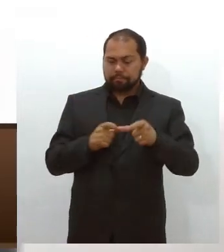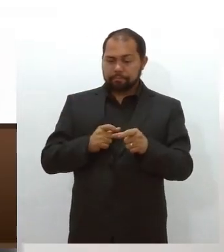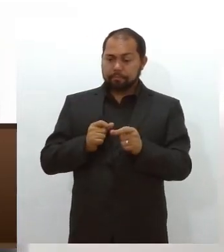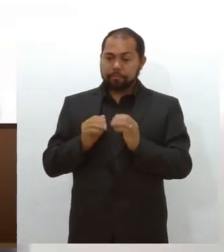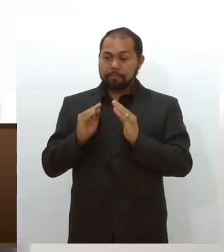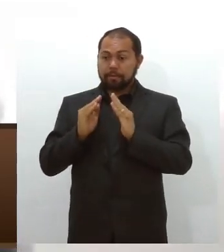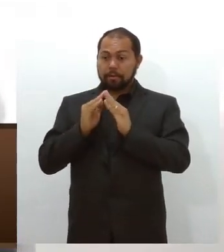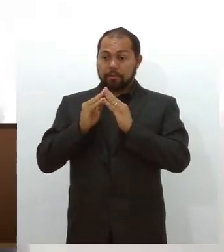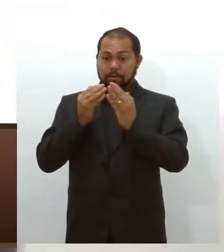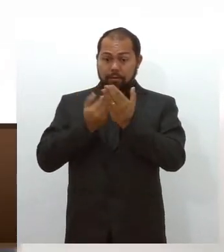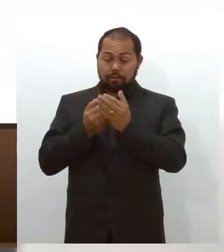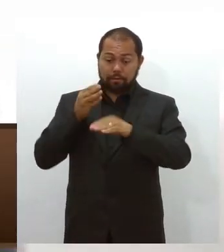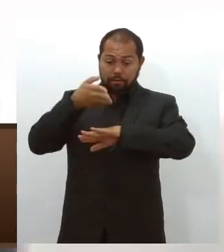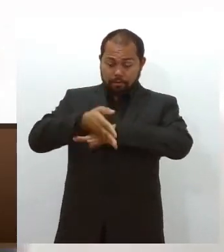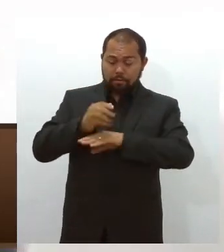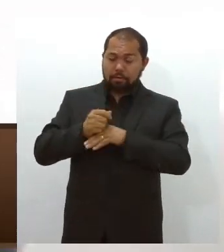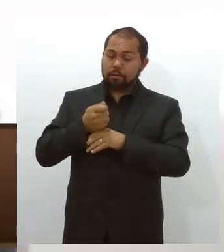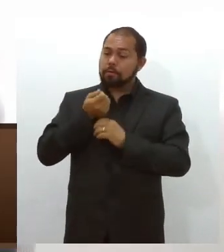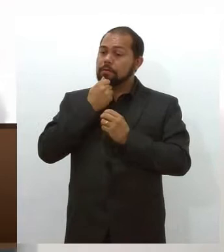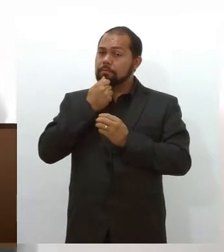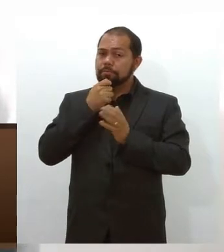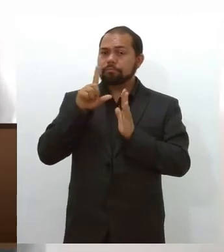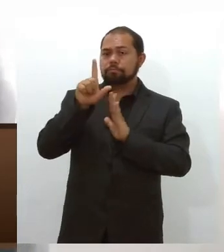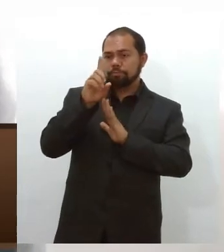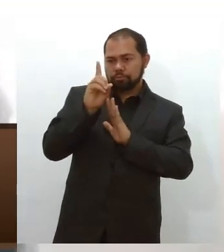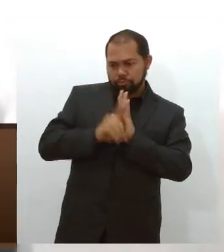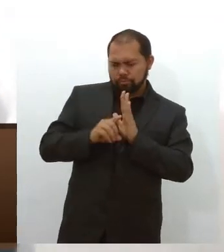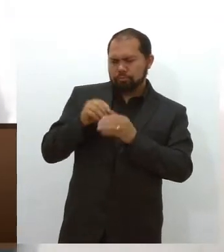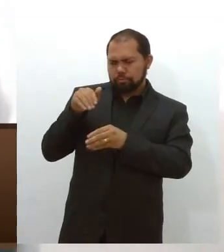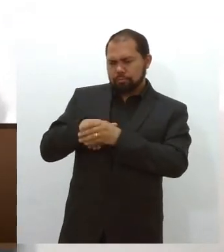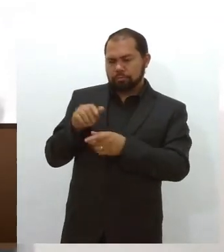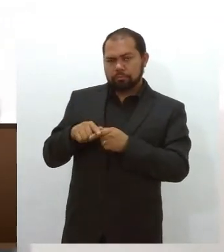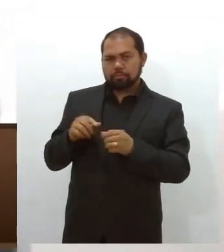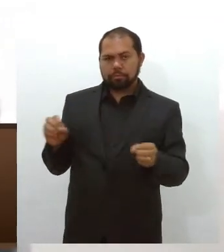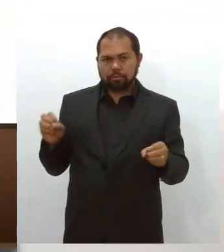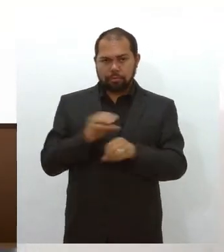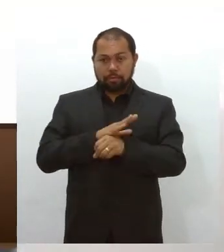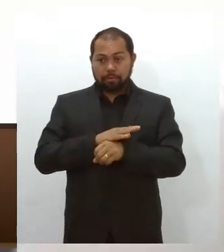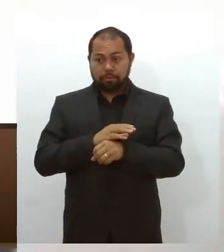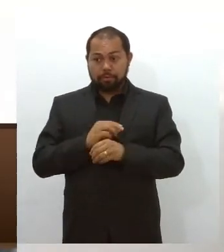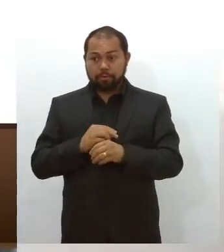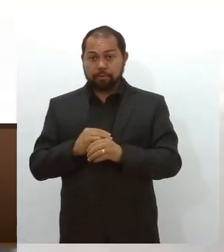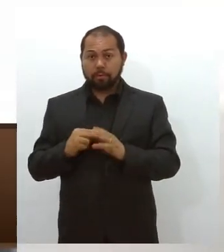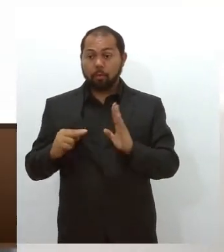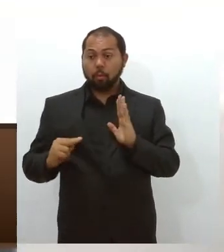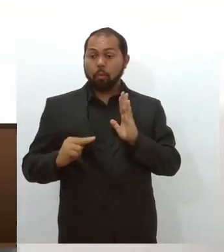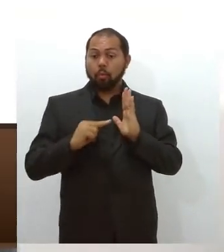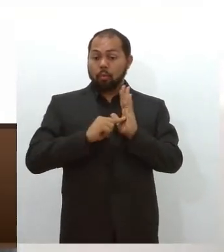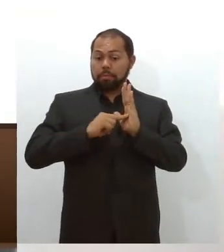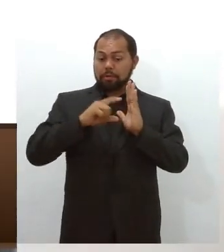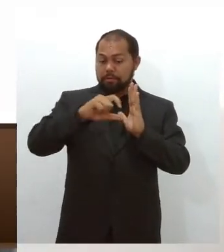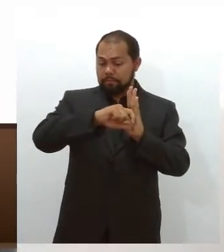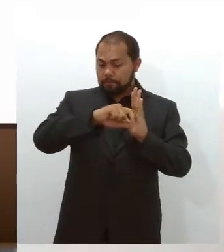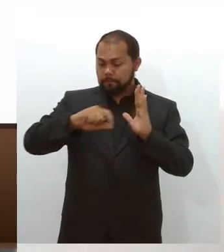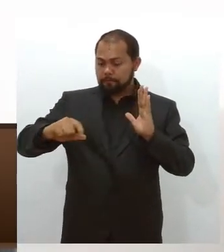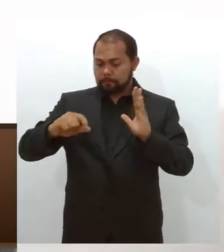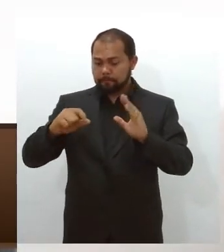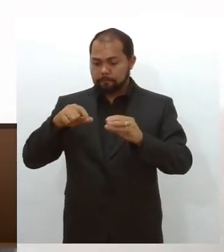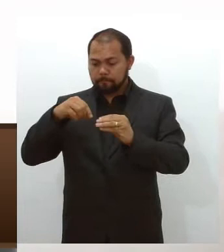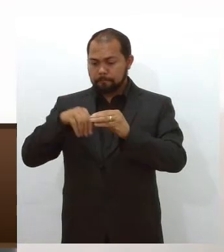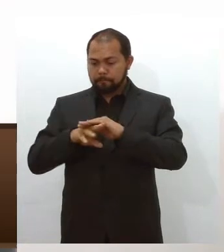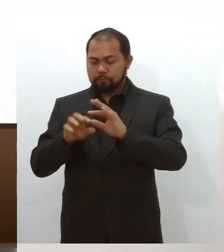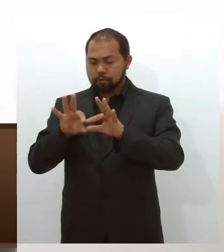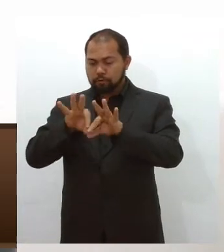Terminando esse procedimento, é transportado o pendrive de cada urna para os locais de apuração